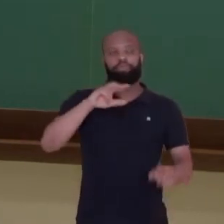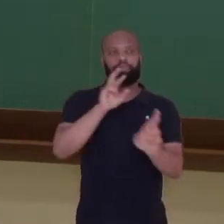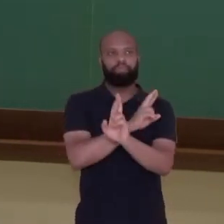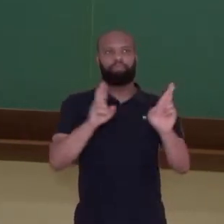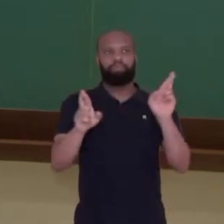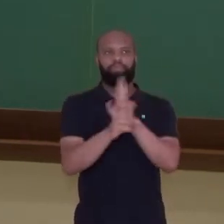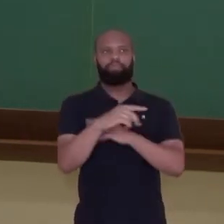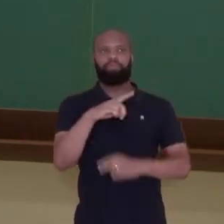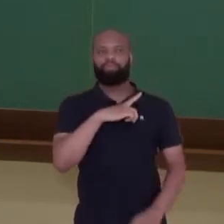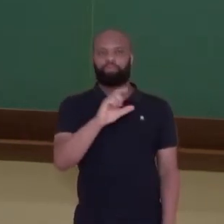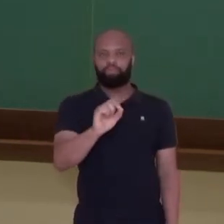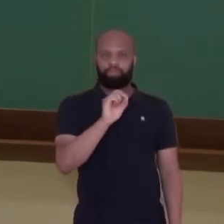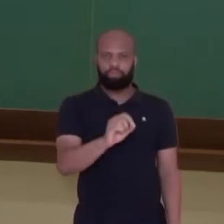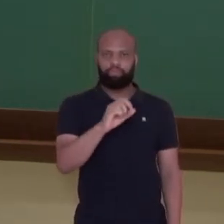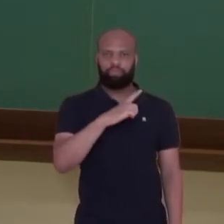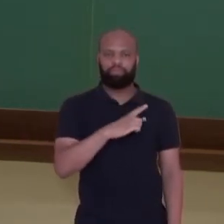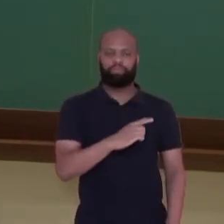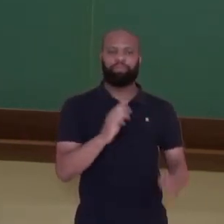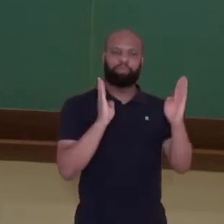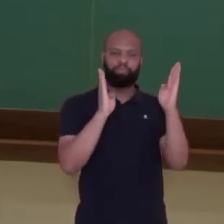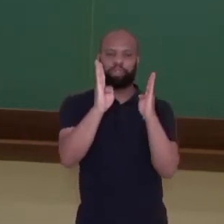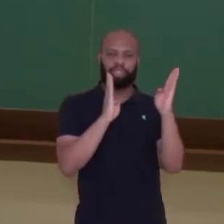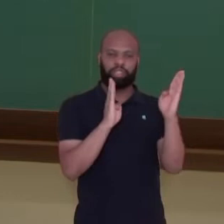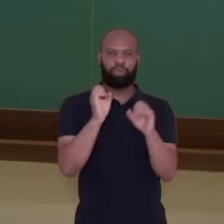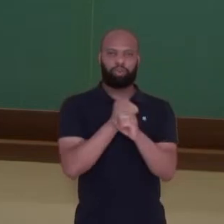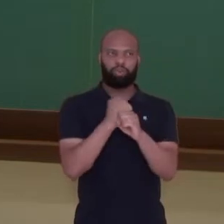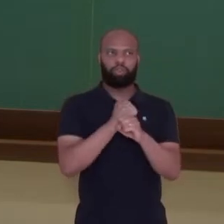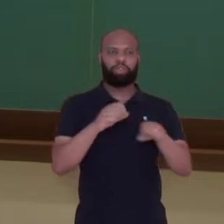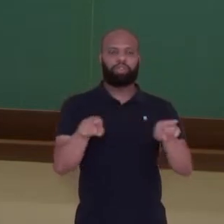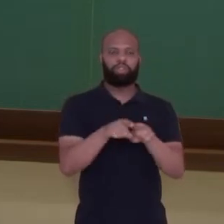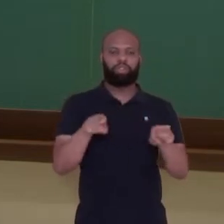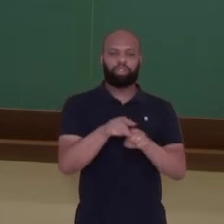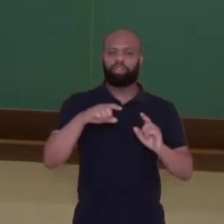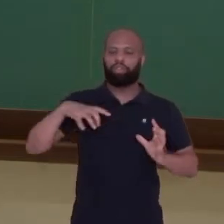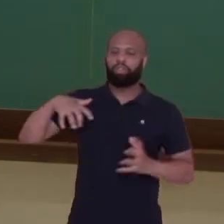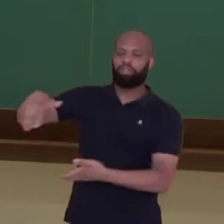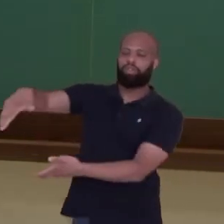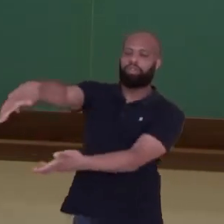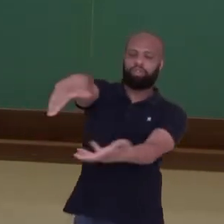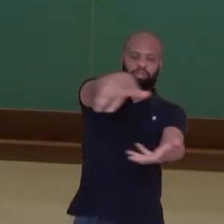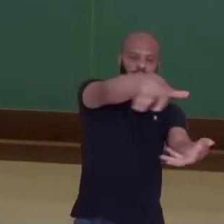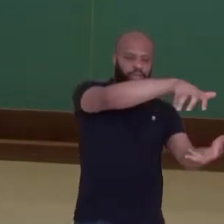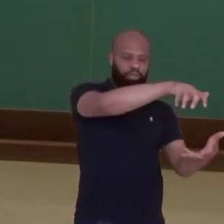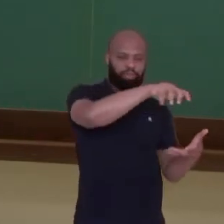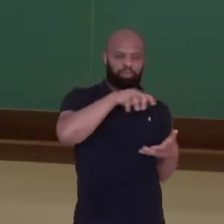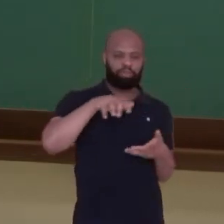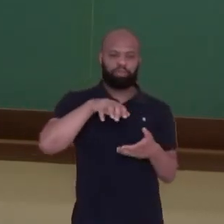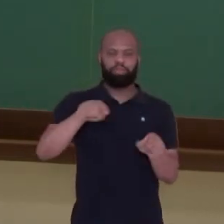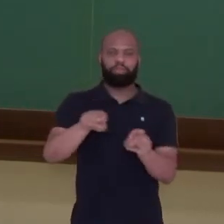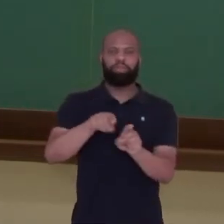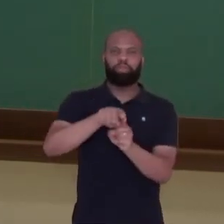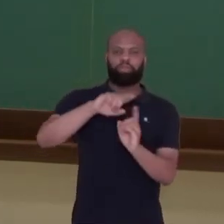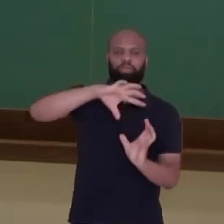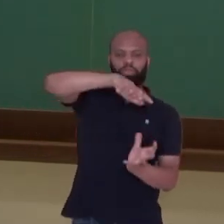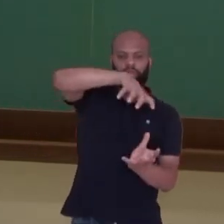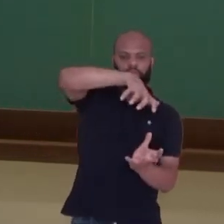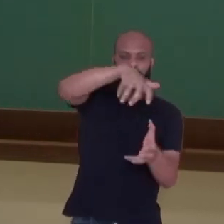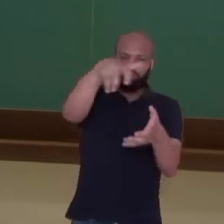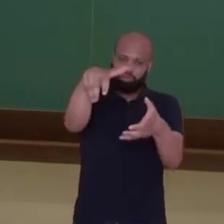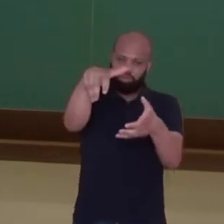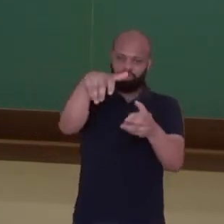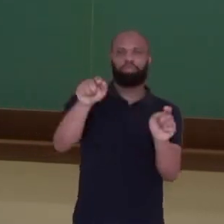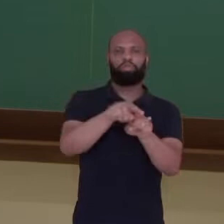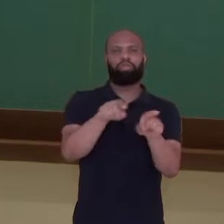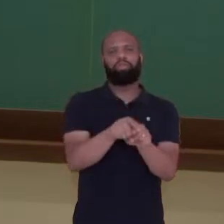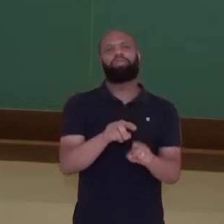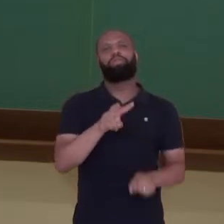existência das estações do ano e o movimento de translação e a inclinação do eixo terrestre. Então, além de